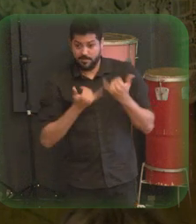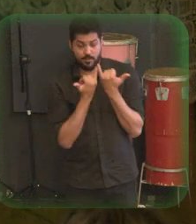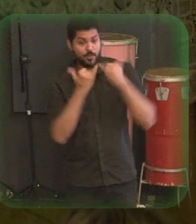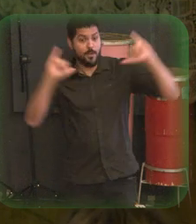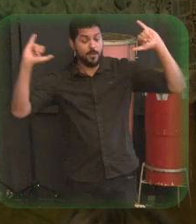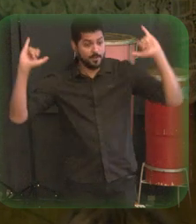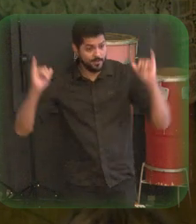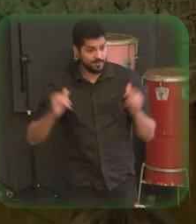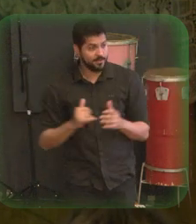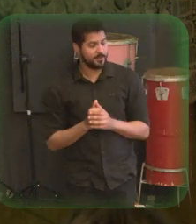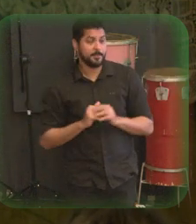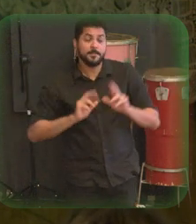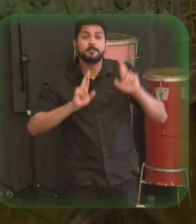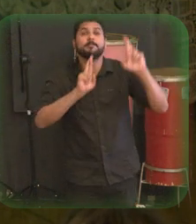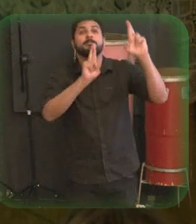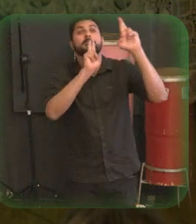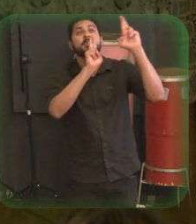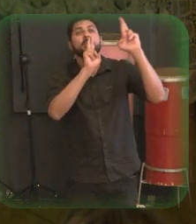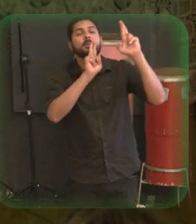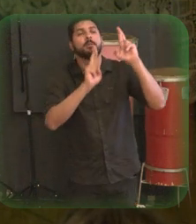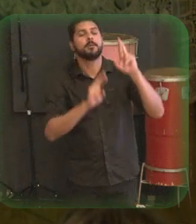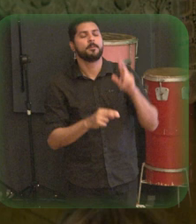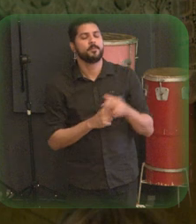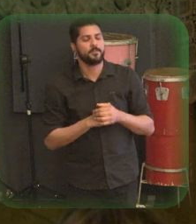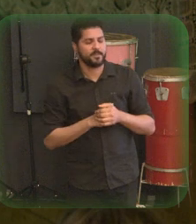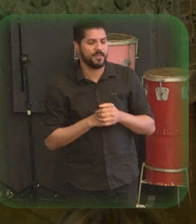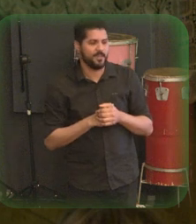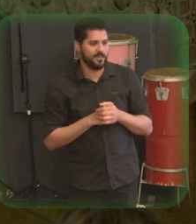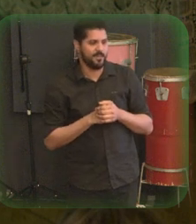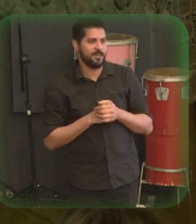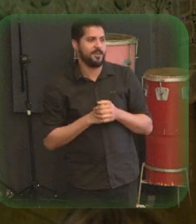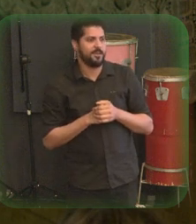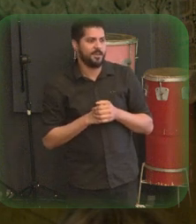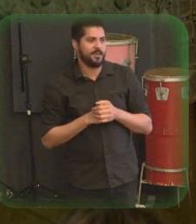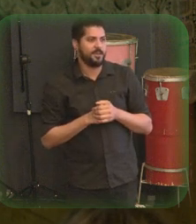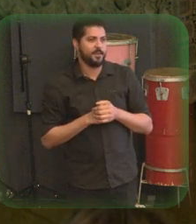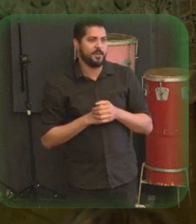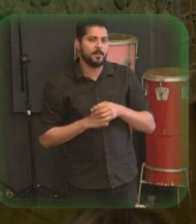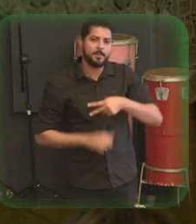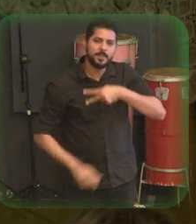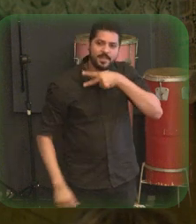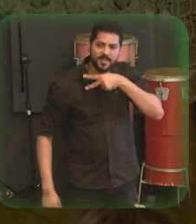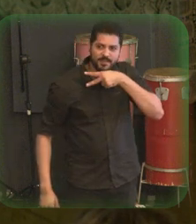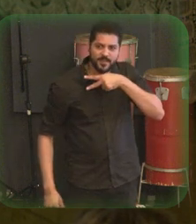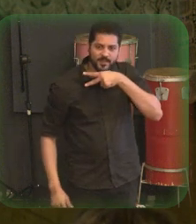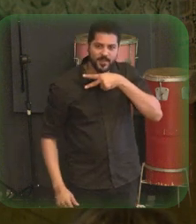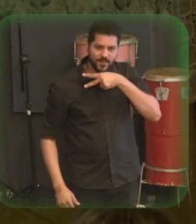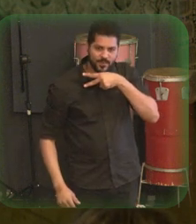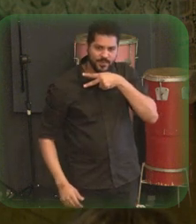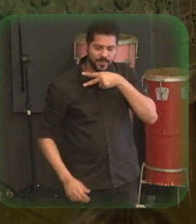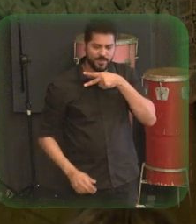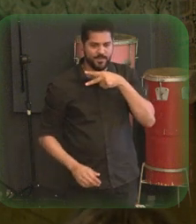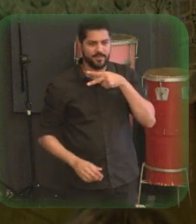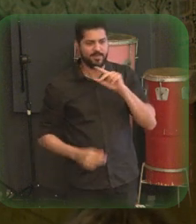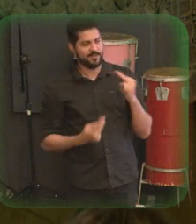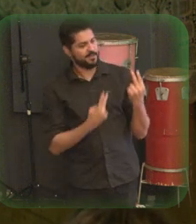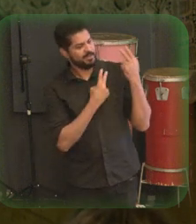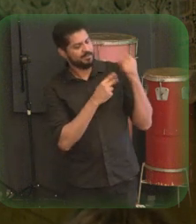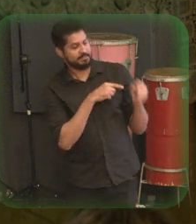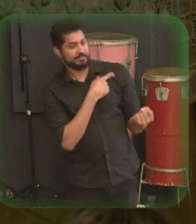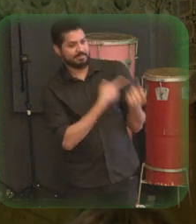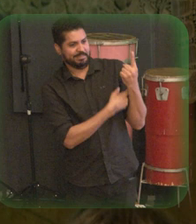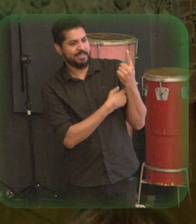que pense assim: o meu bisavô, meu tataravô era uma pessoa estranhíssima, absurda, mas ele era uma